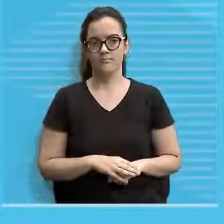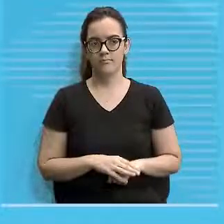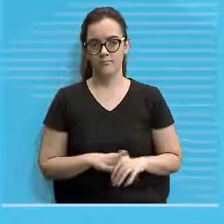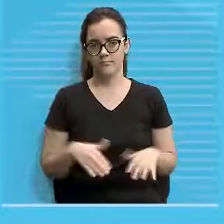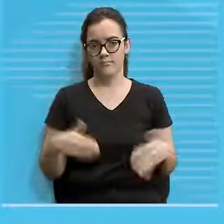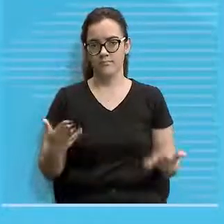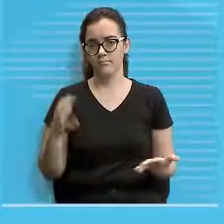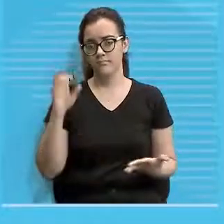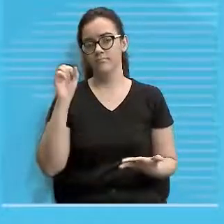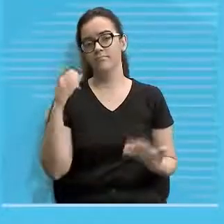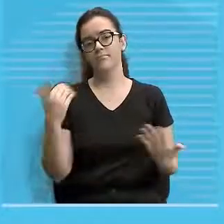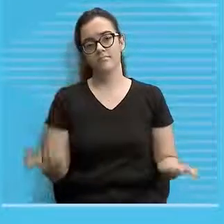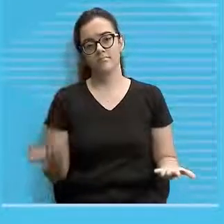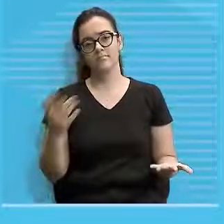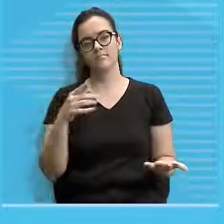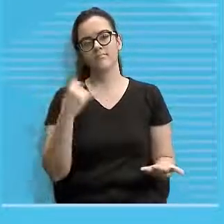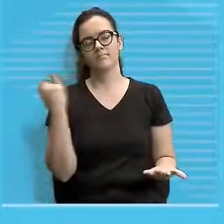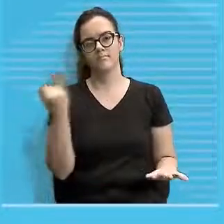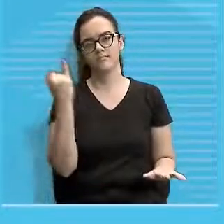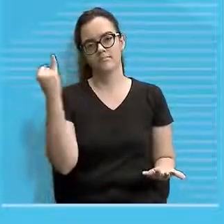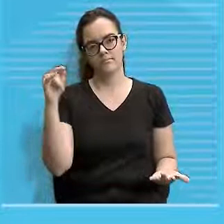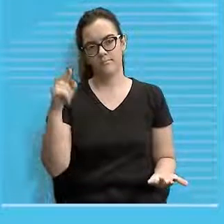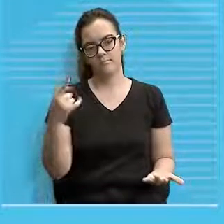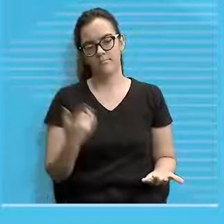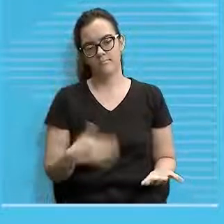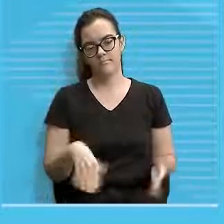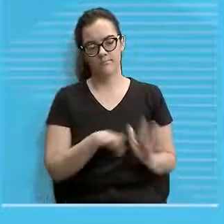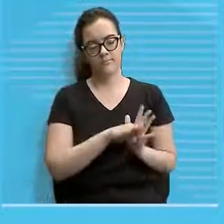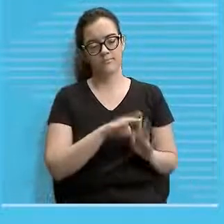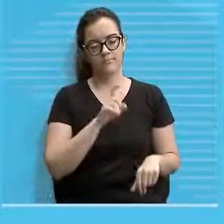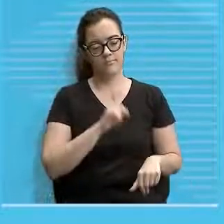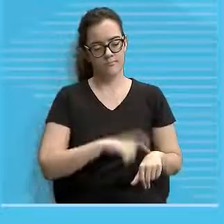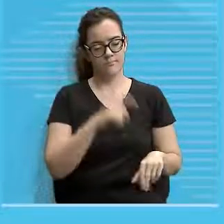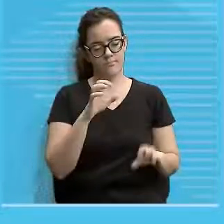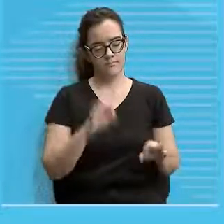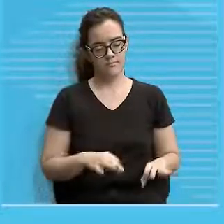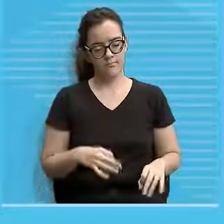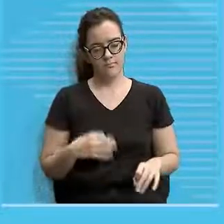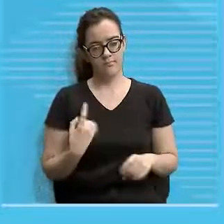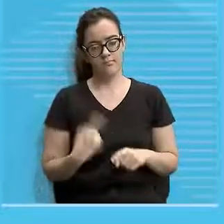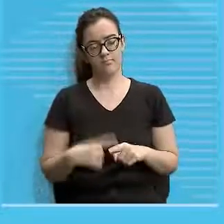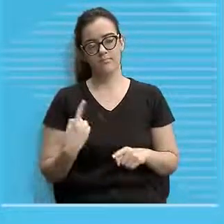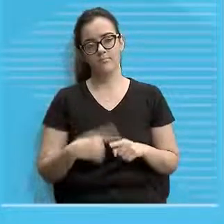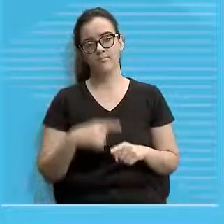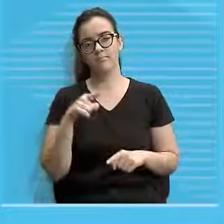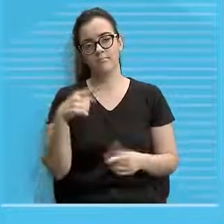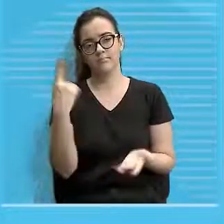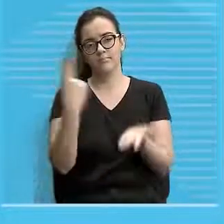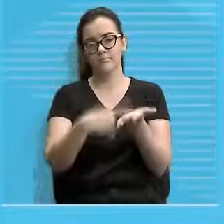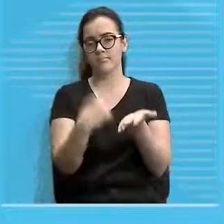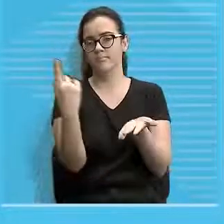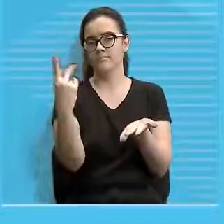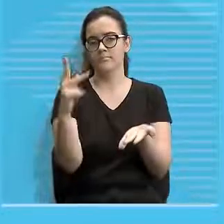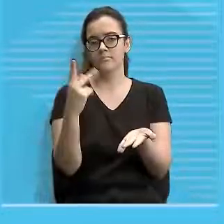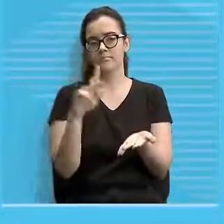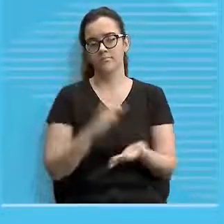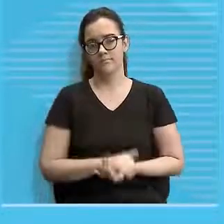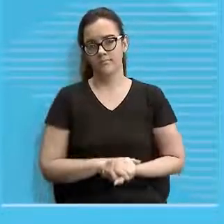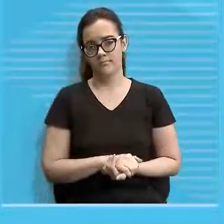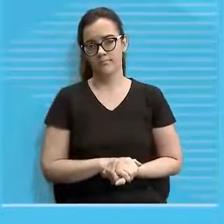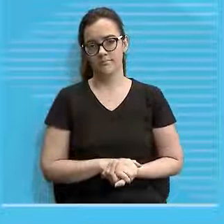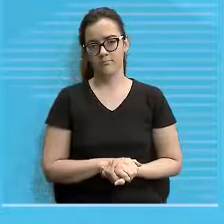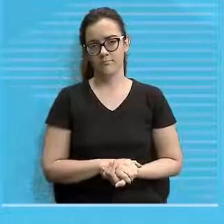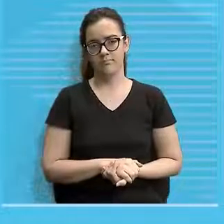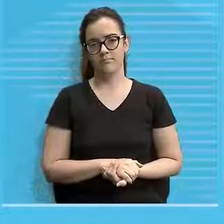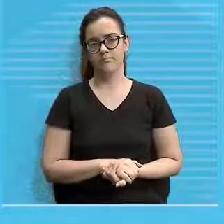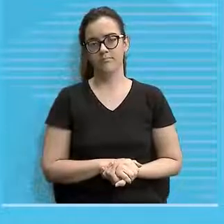esteja aqui, né? Também participando da aula é uma questão de um compromisso contigo mesmo.